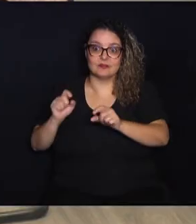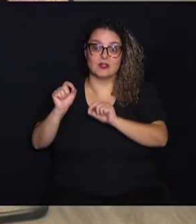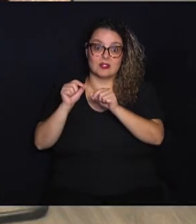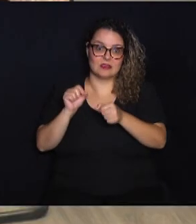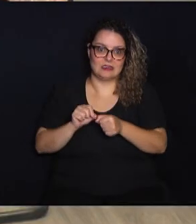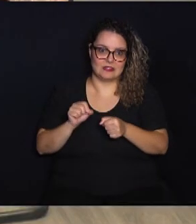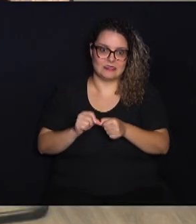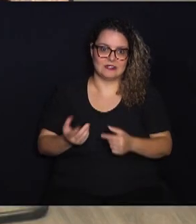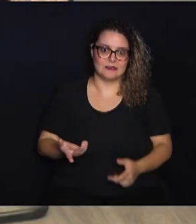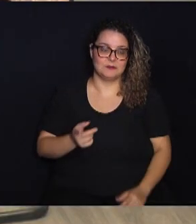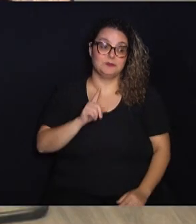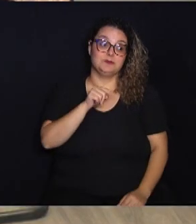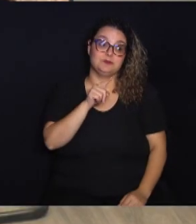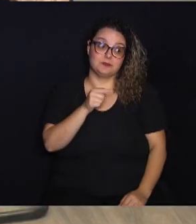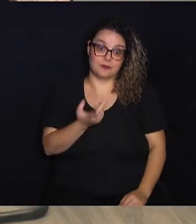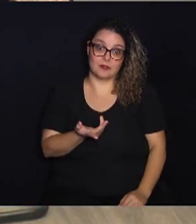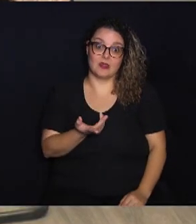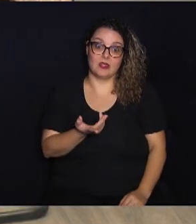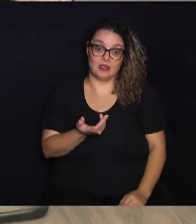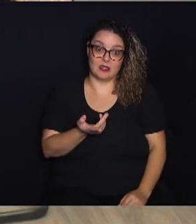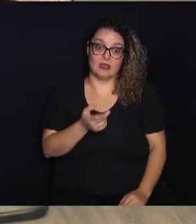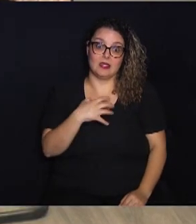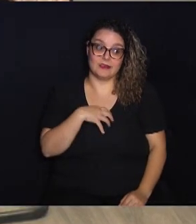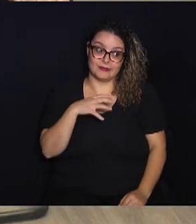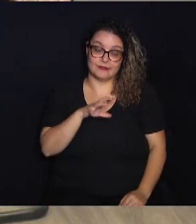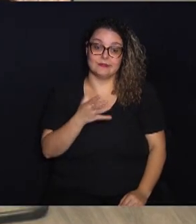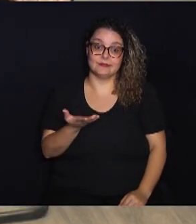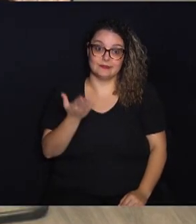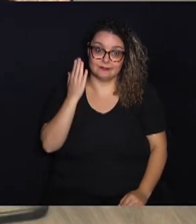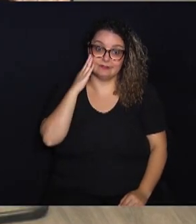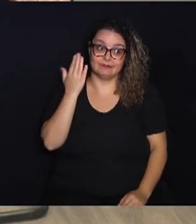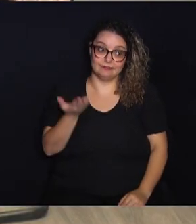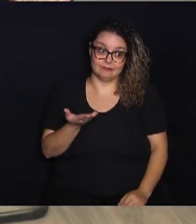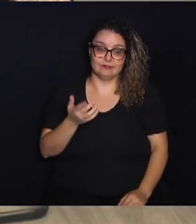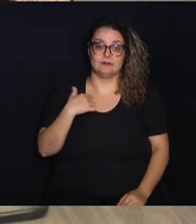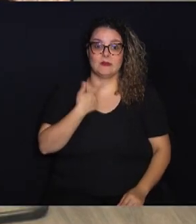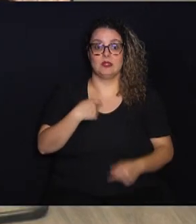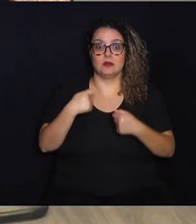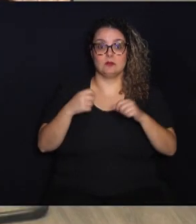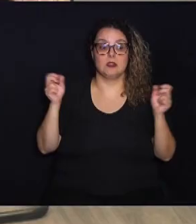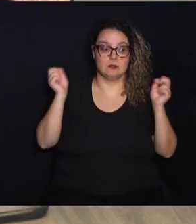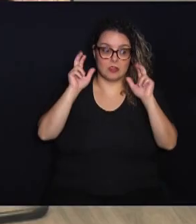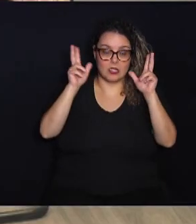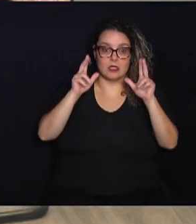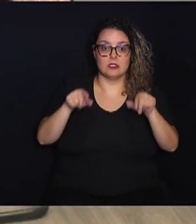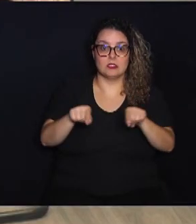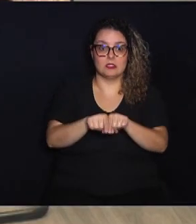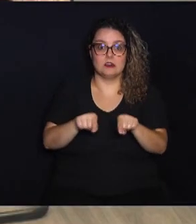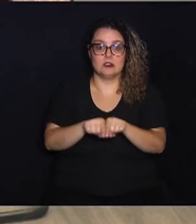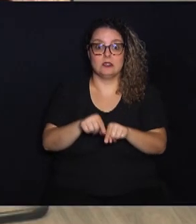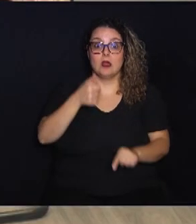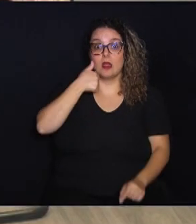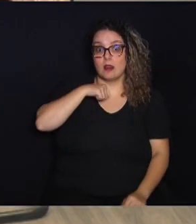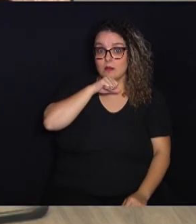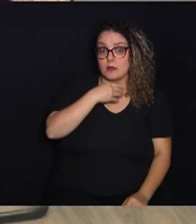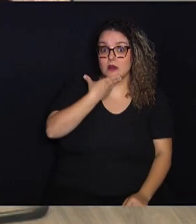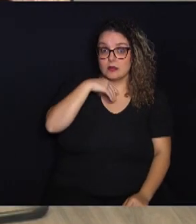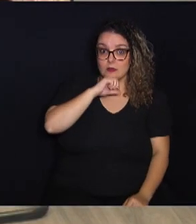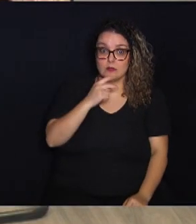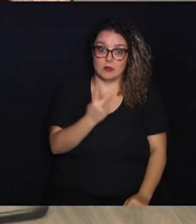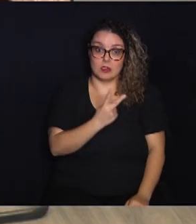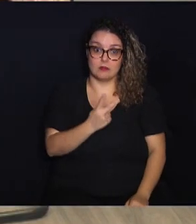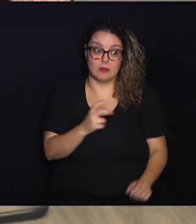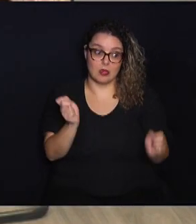fazendo. Gente, é isso, sabe? E a gente precisa estar atento também. É importante que a mãe, o pai